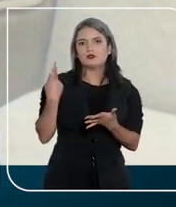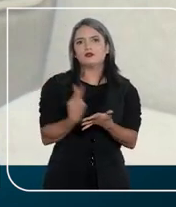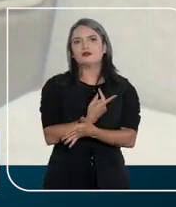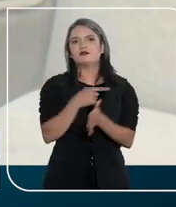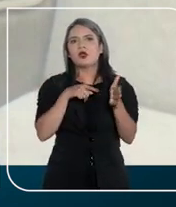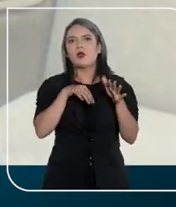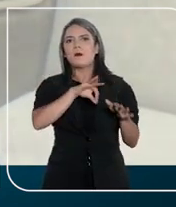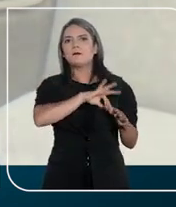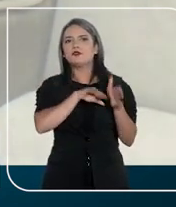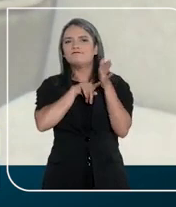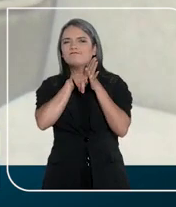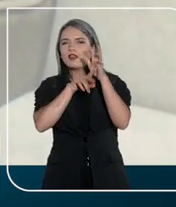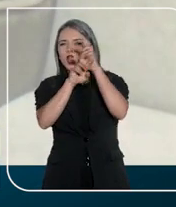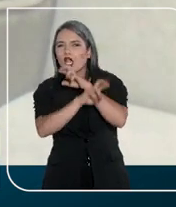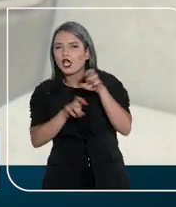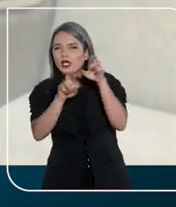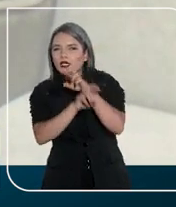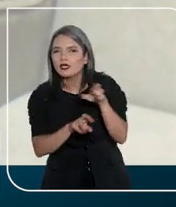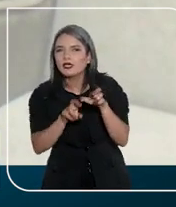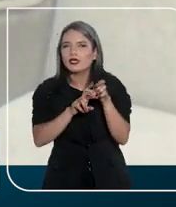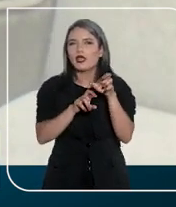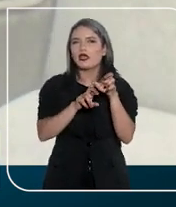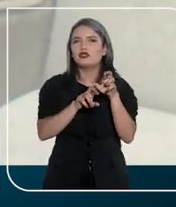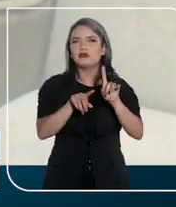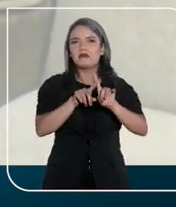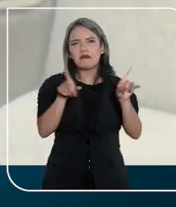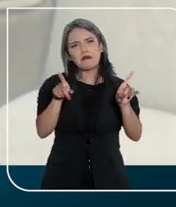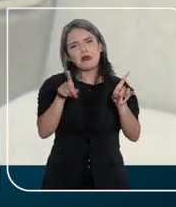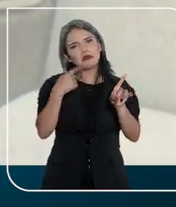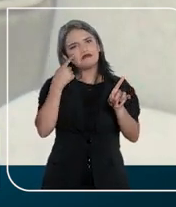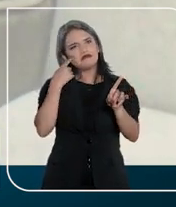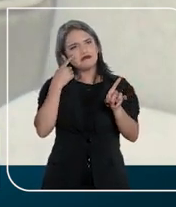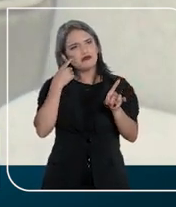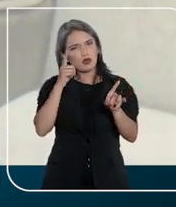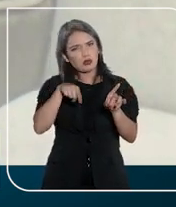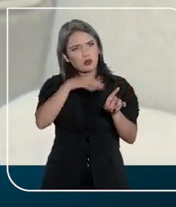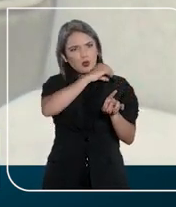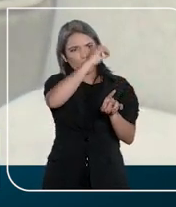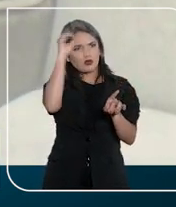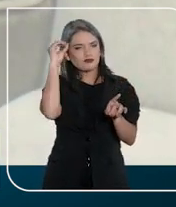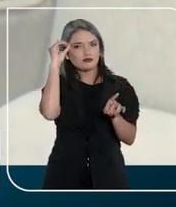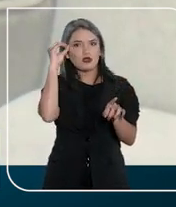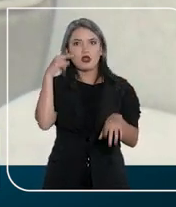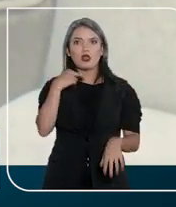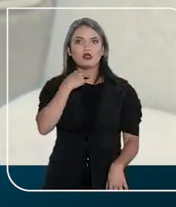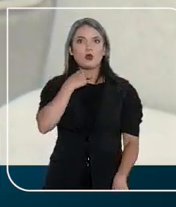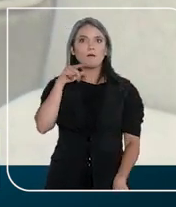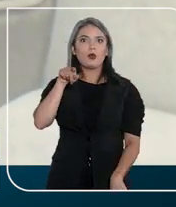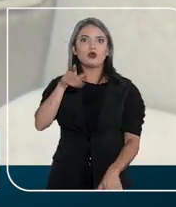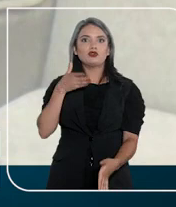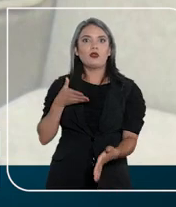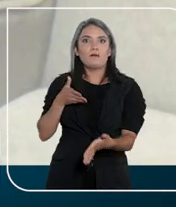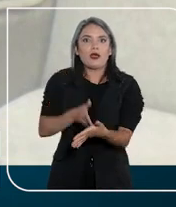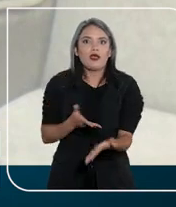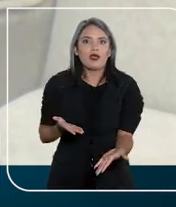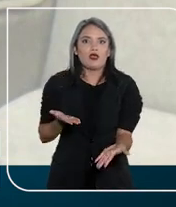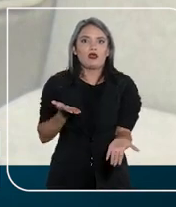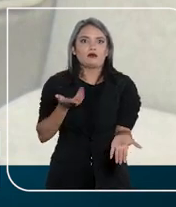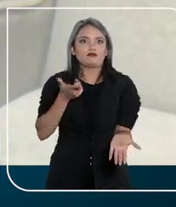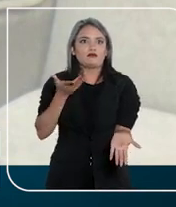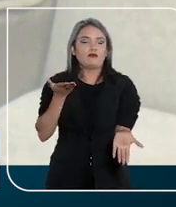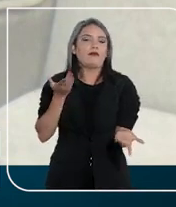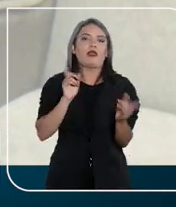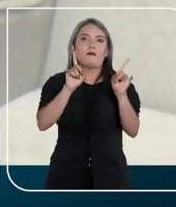inquérito policial e esse inquérito policial ter sido arquivado, esse fato não pode desabonar o comportamento de alguém